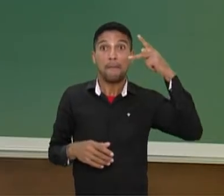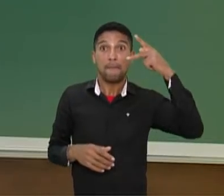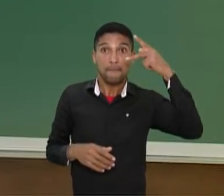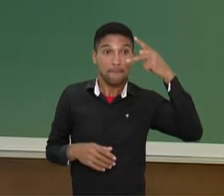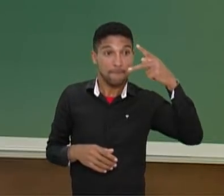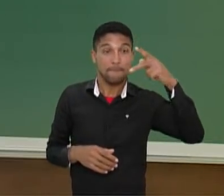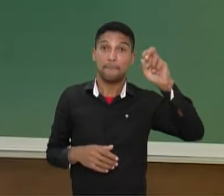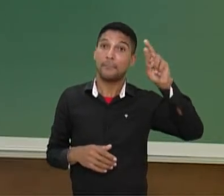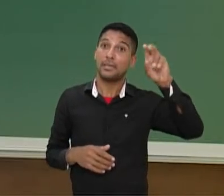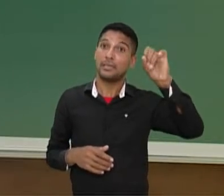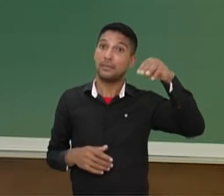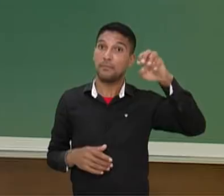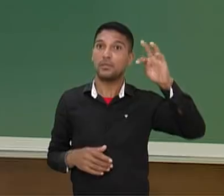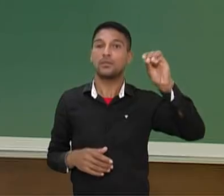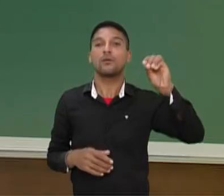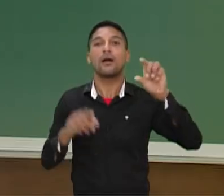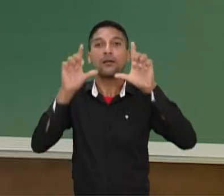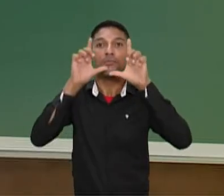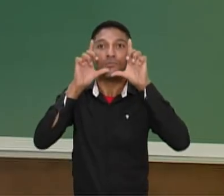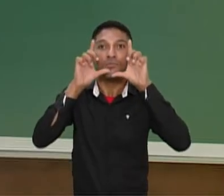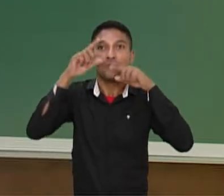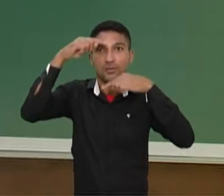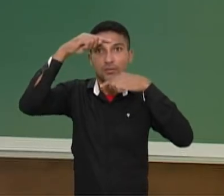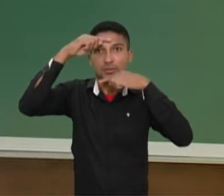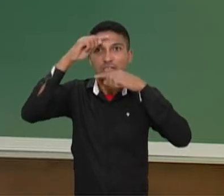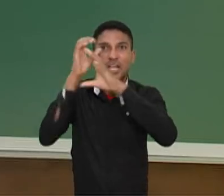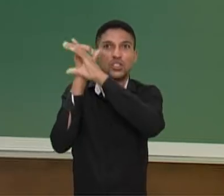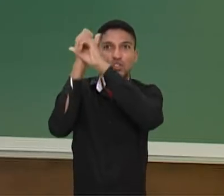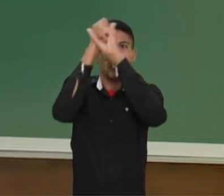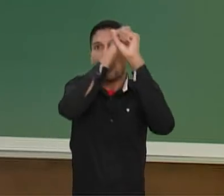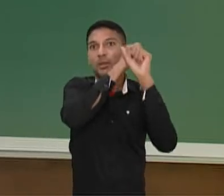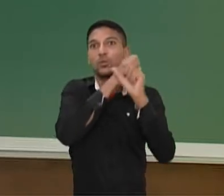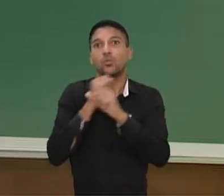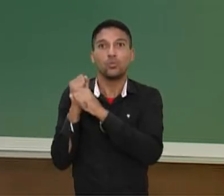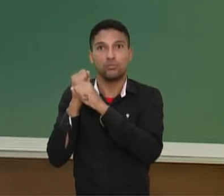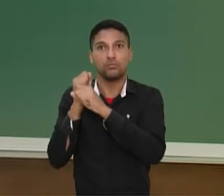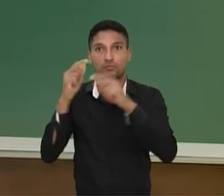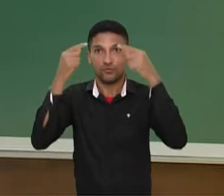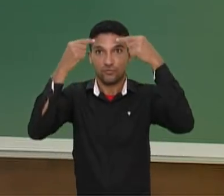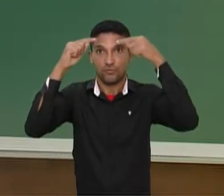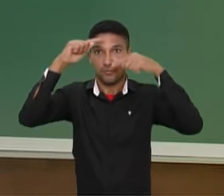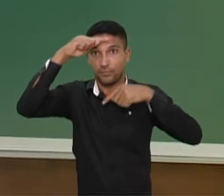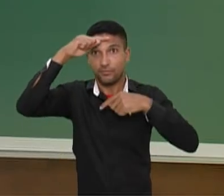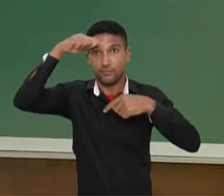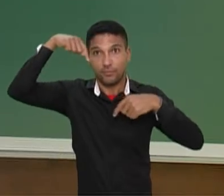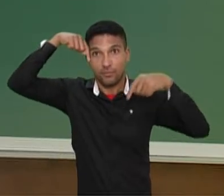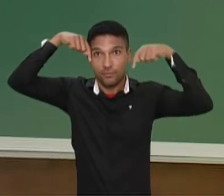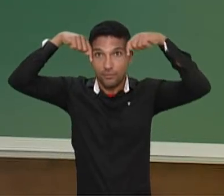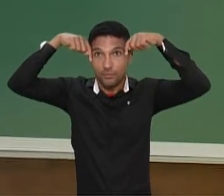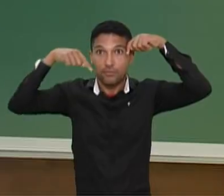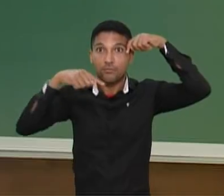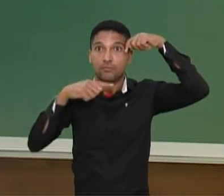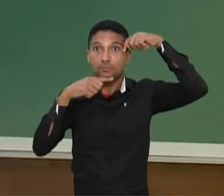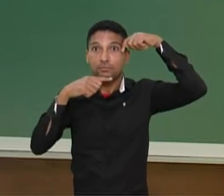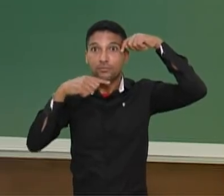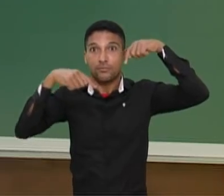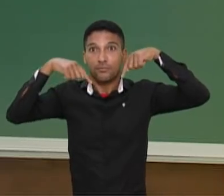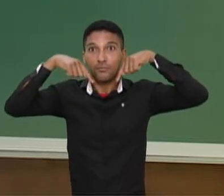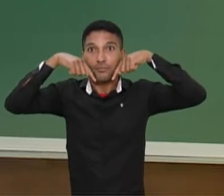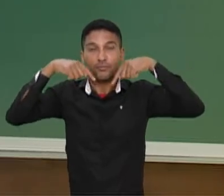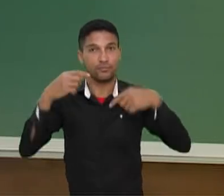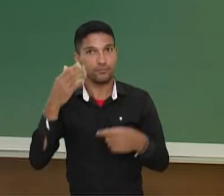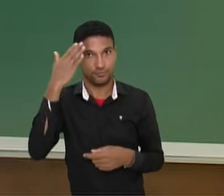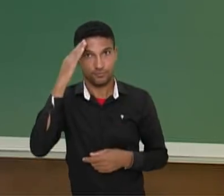bom? Então vamos lá, esses exercícios aí foram tirados do SAEP, tá bom? SAEPs antigos lá, de repente até você